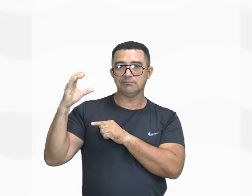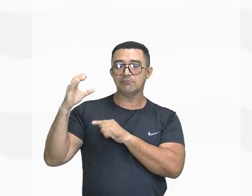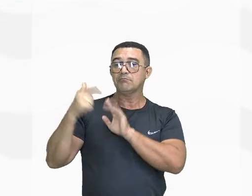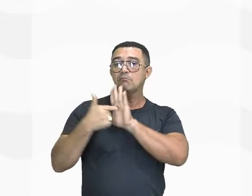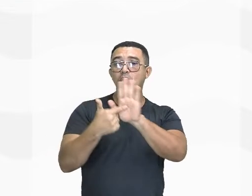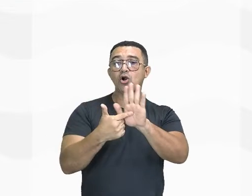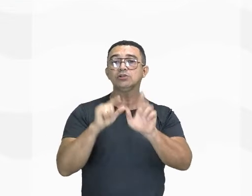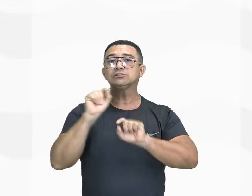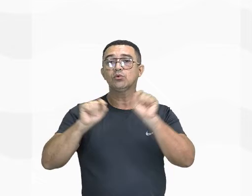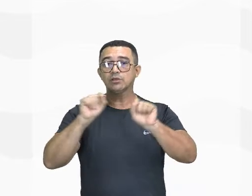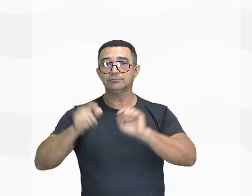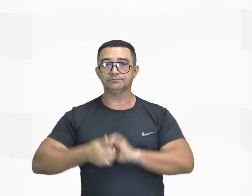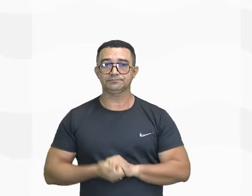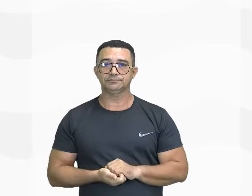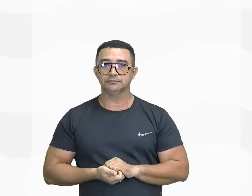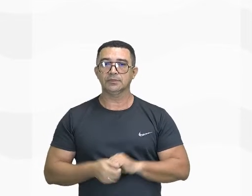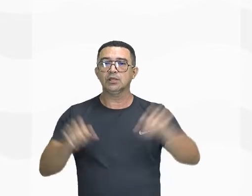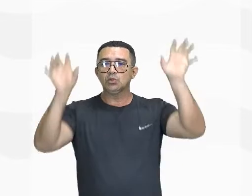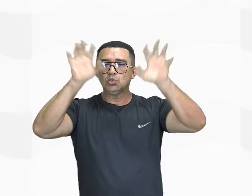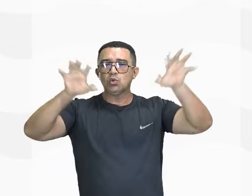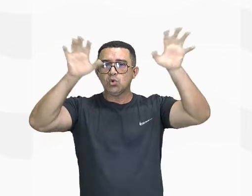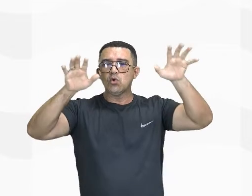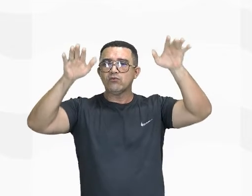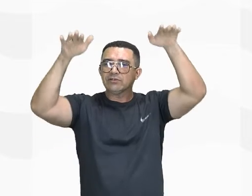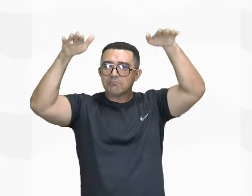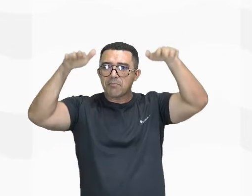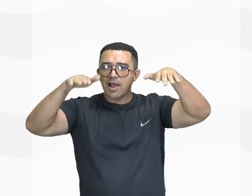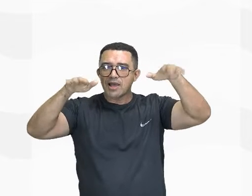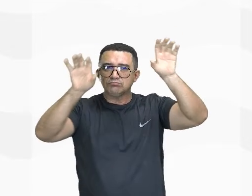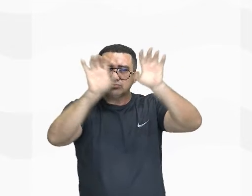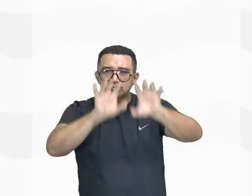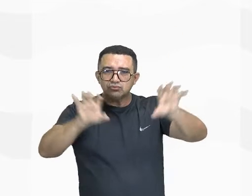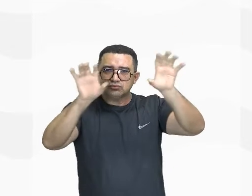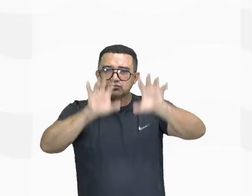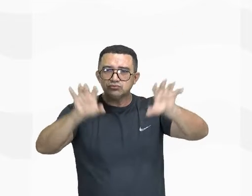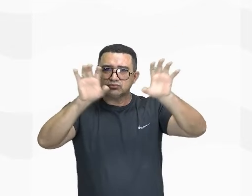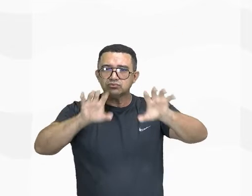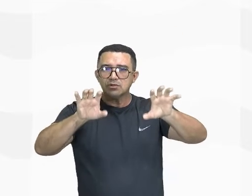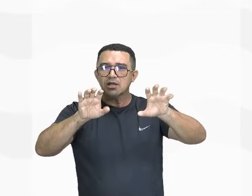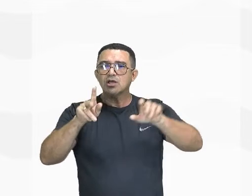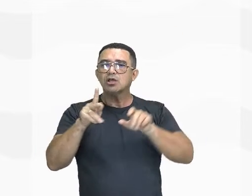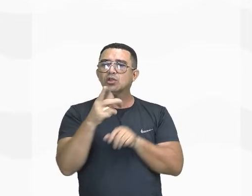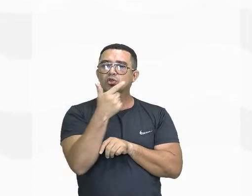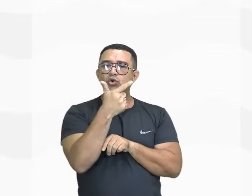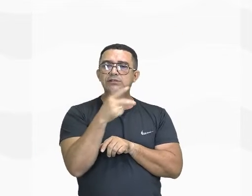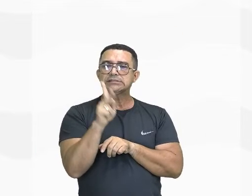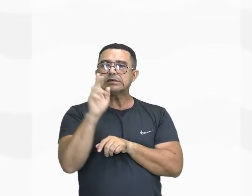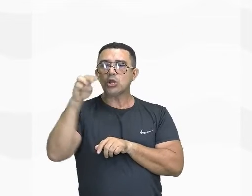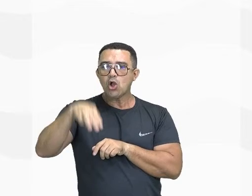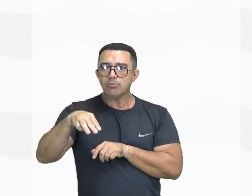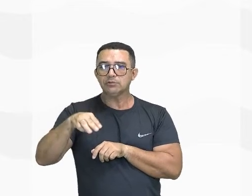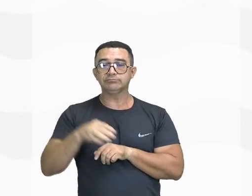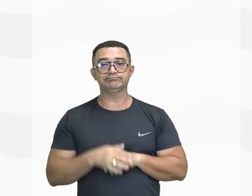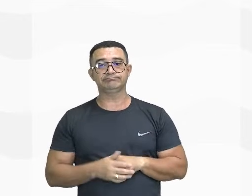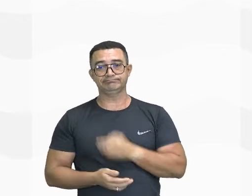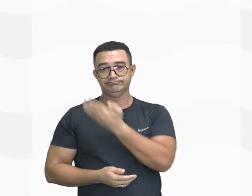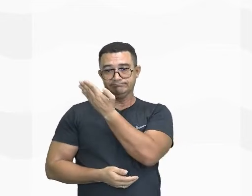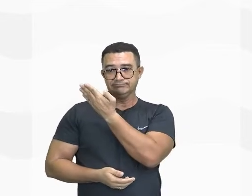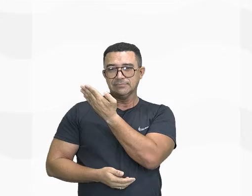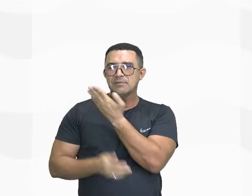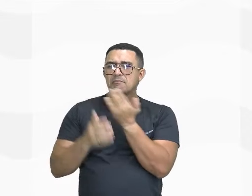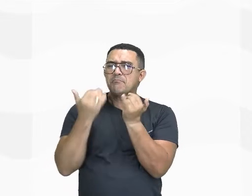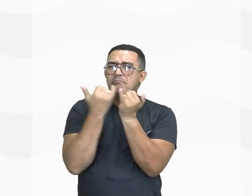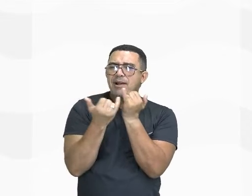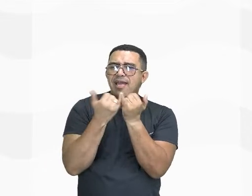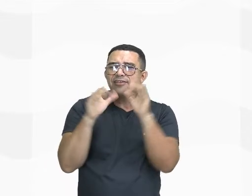consenso científico é de que as nuvens baixas, ou seja, aquelas que estão abaixo de 2 km, como essas nuvens aí que parecem sempre muito